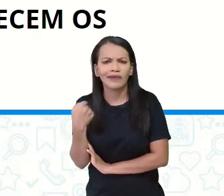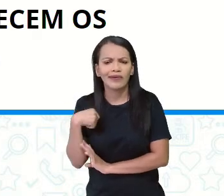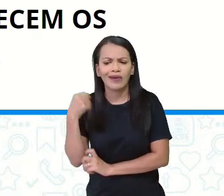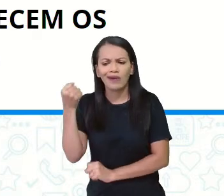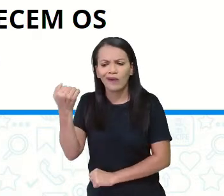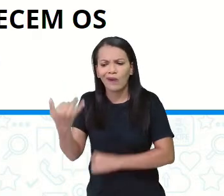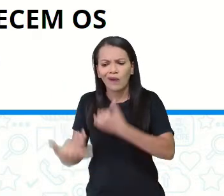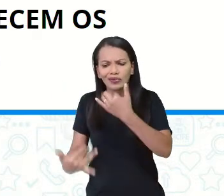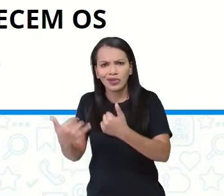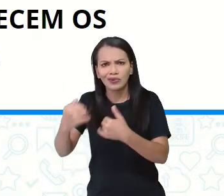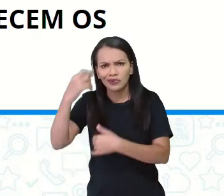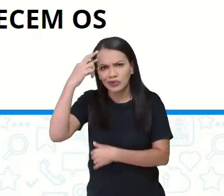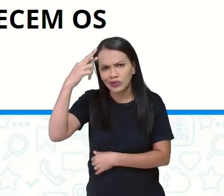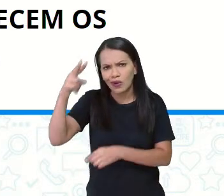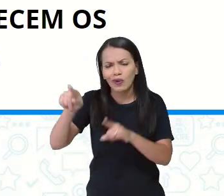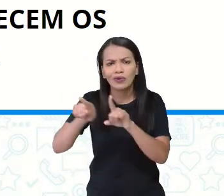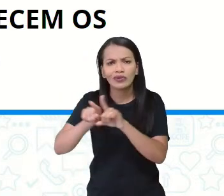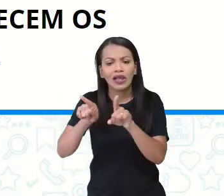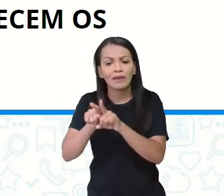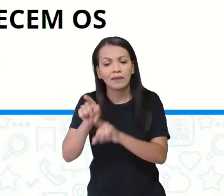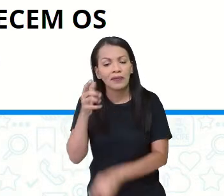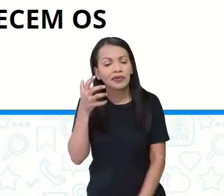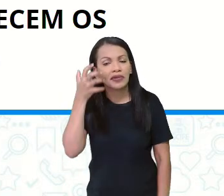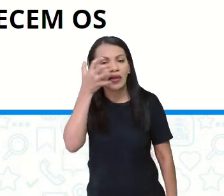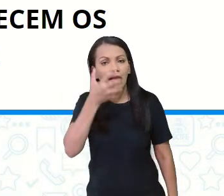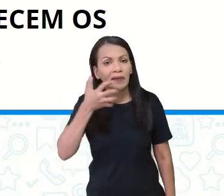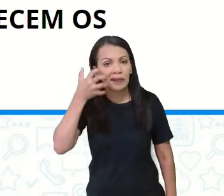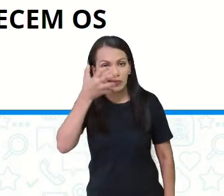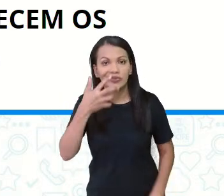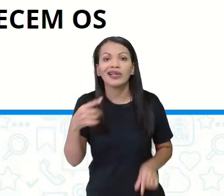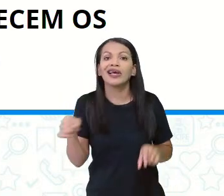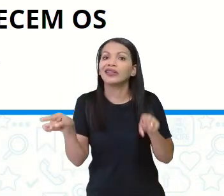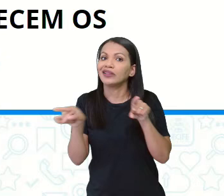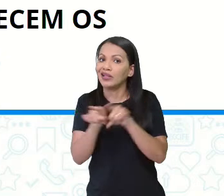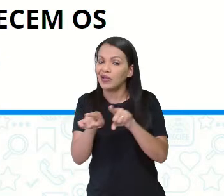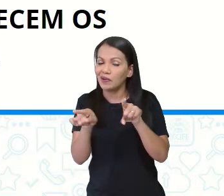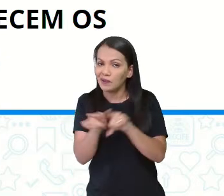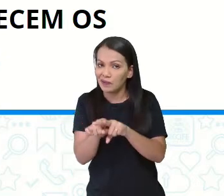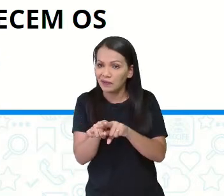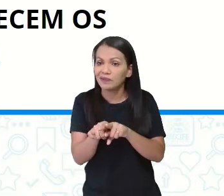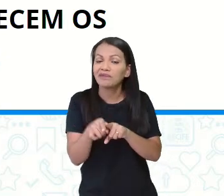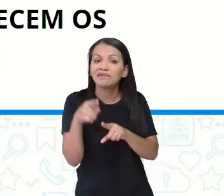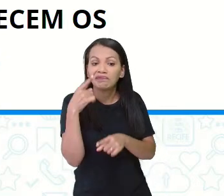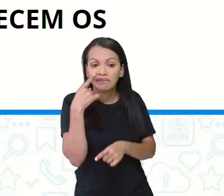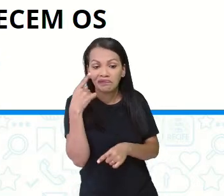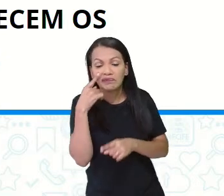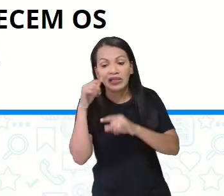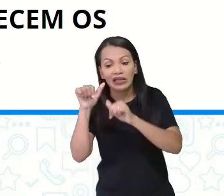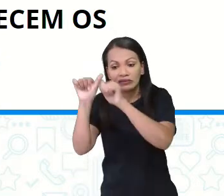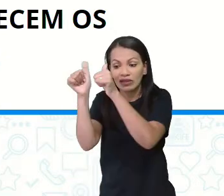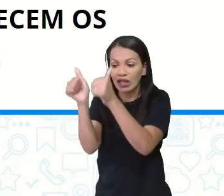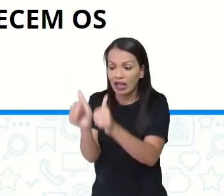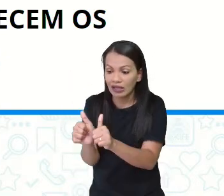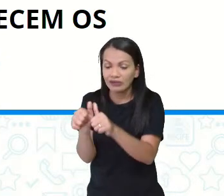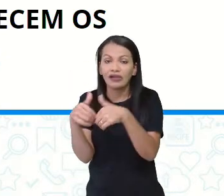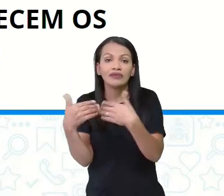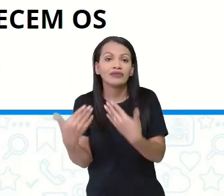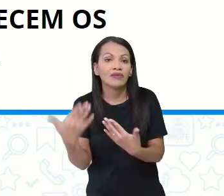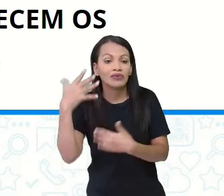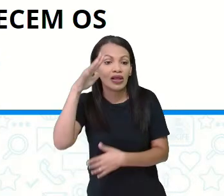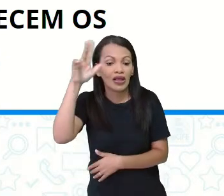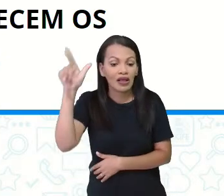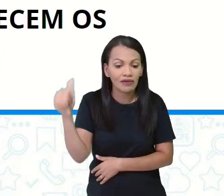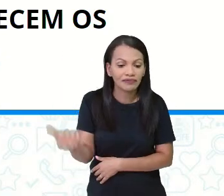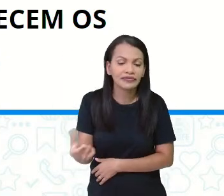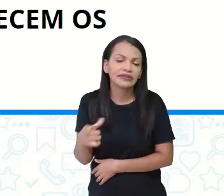vai trazendo a questão da música também, a questão da arte, tá? Então, na África, a gente